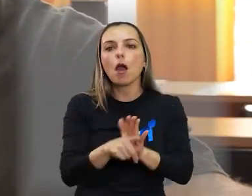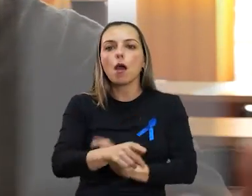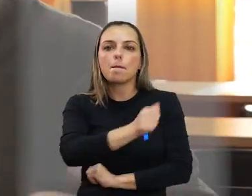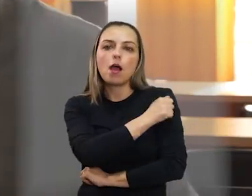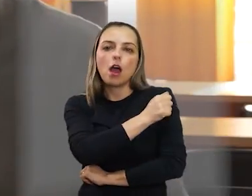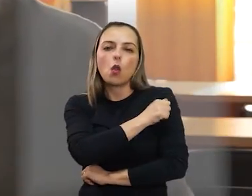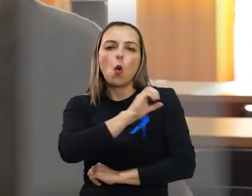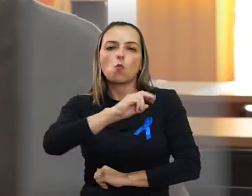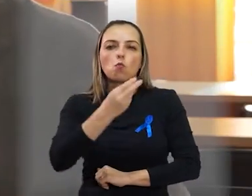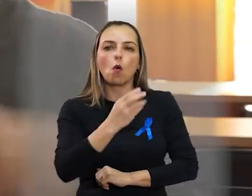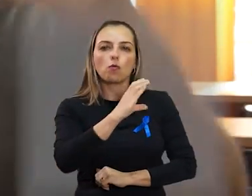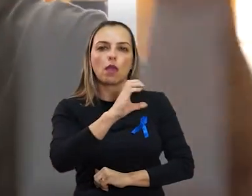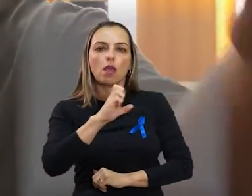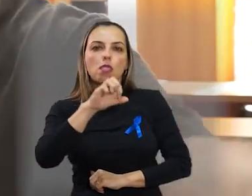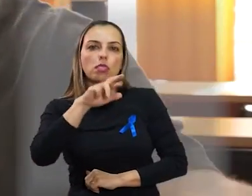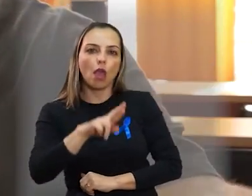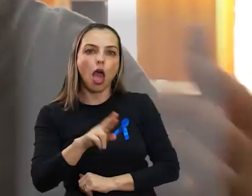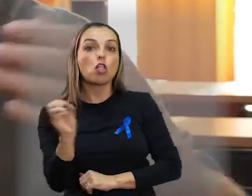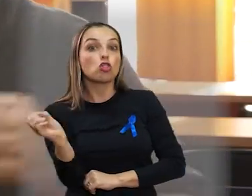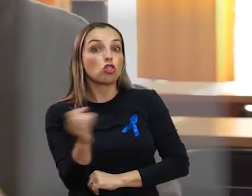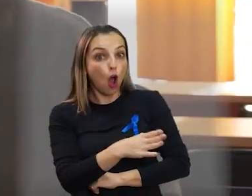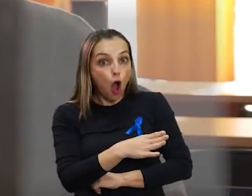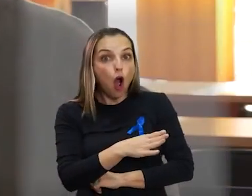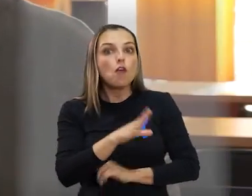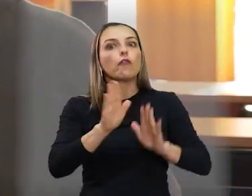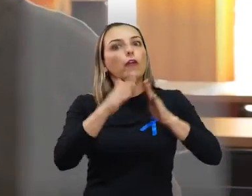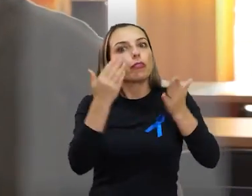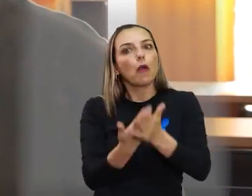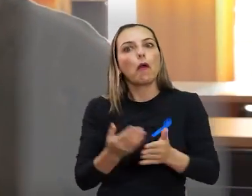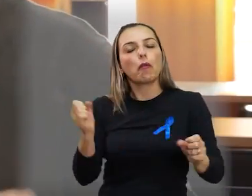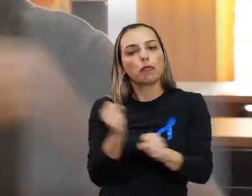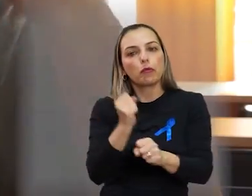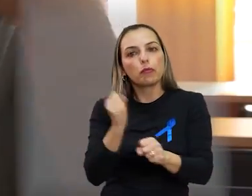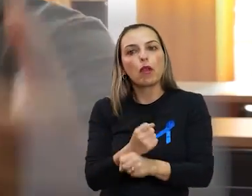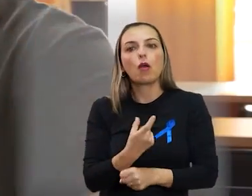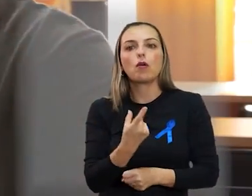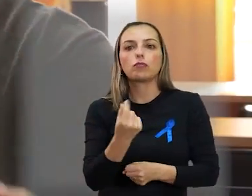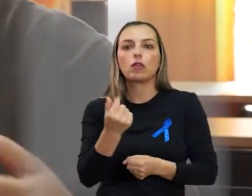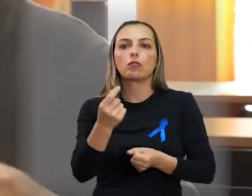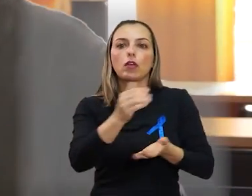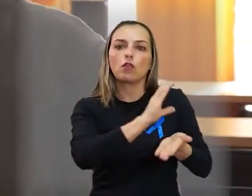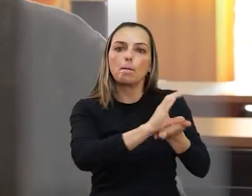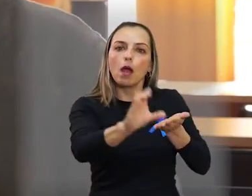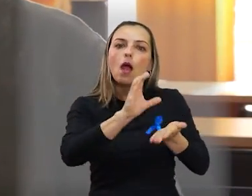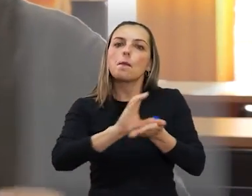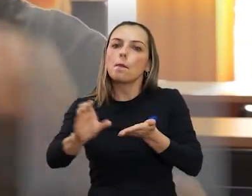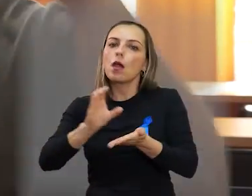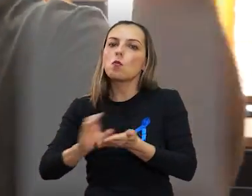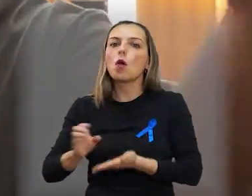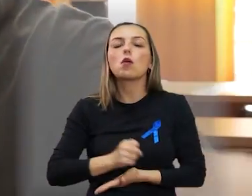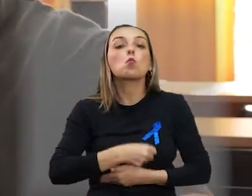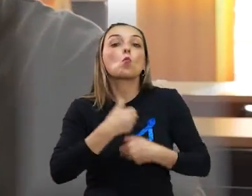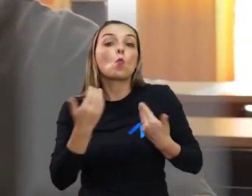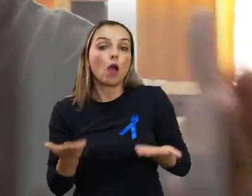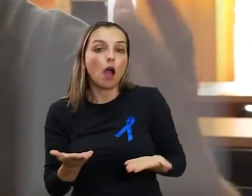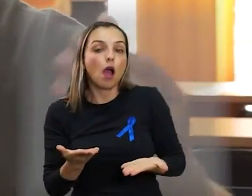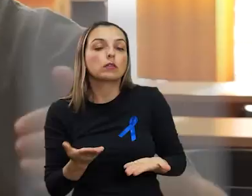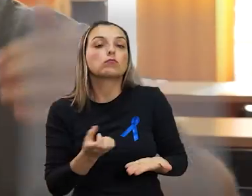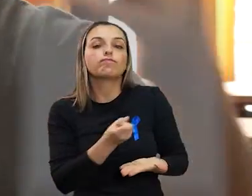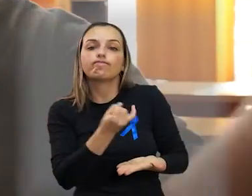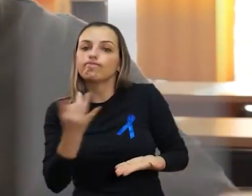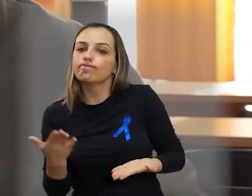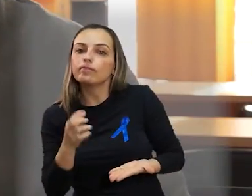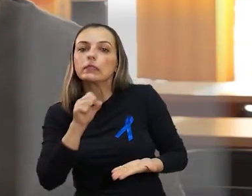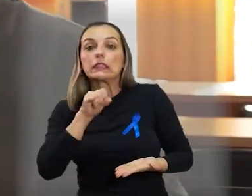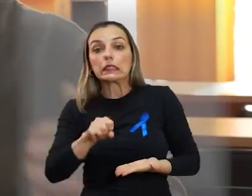dos alunos numa creche nova é numa escola nova o salário para o